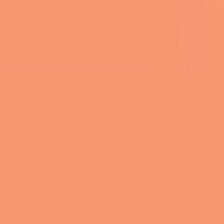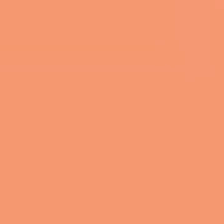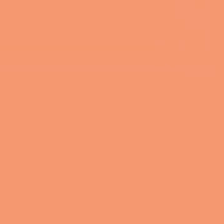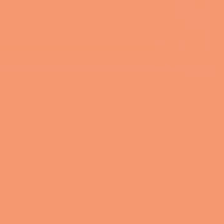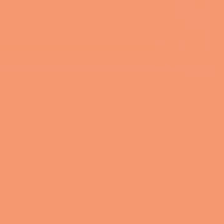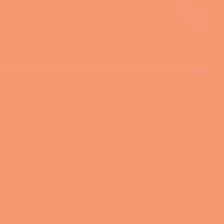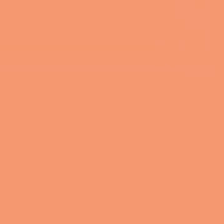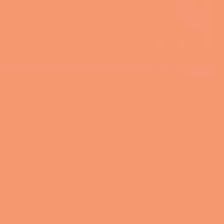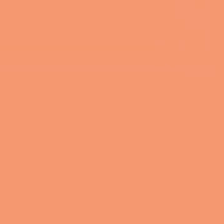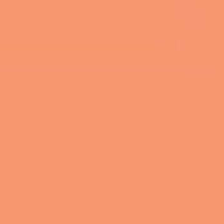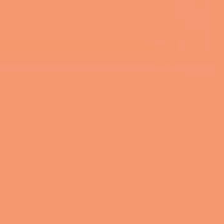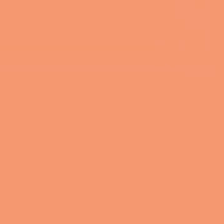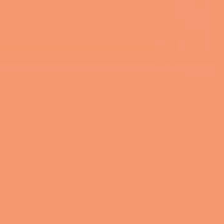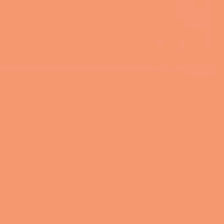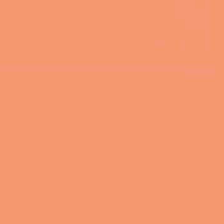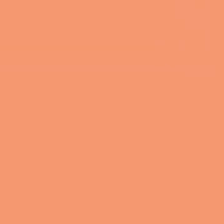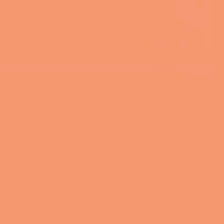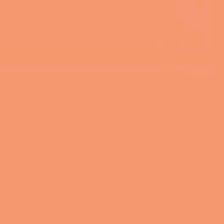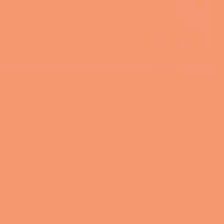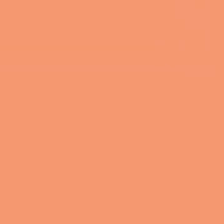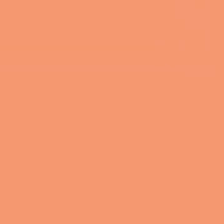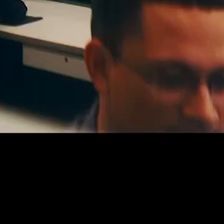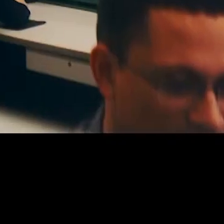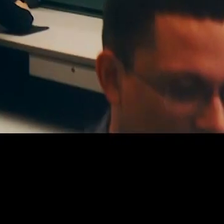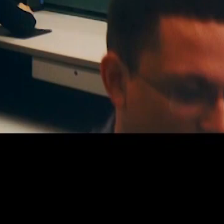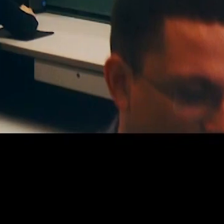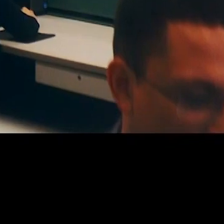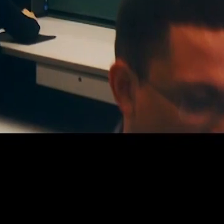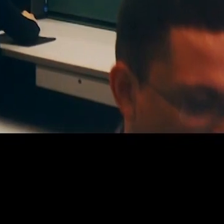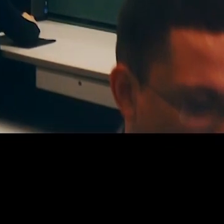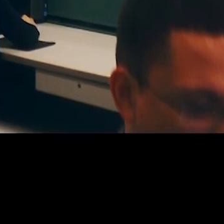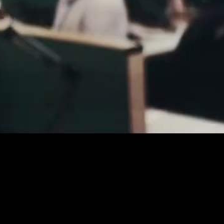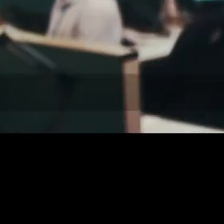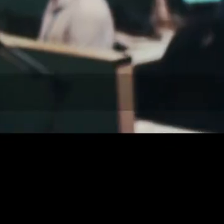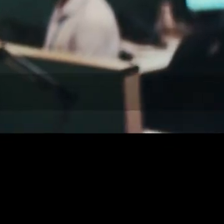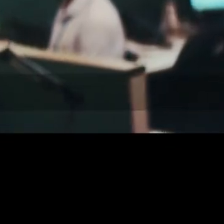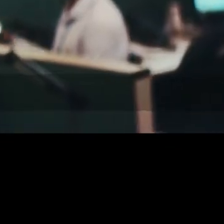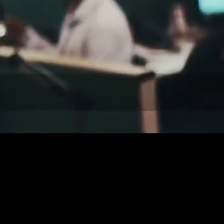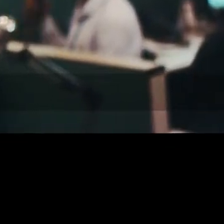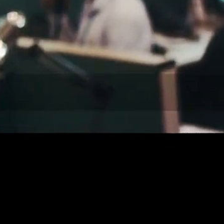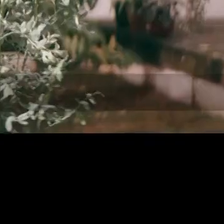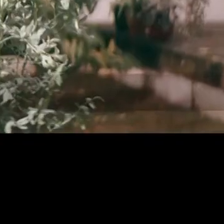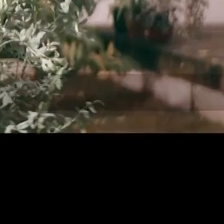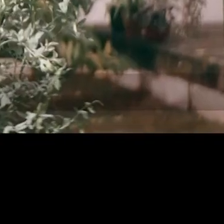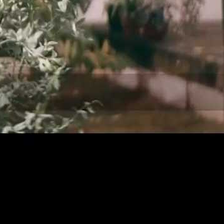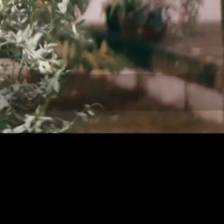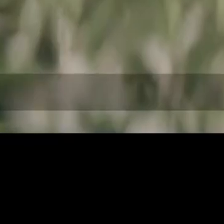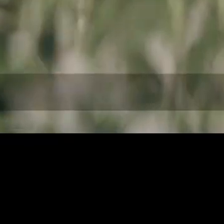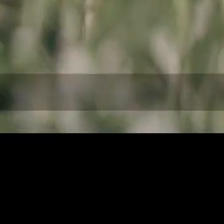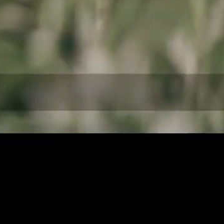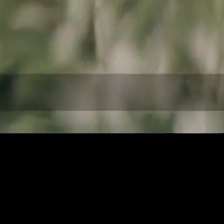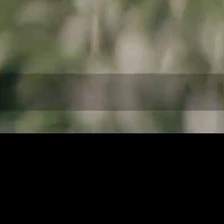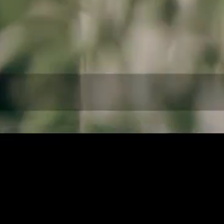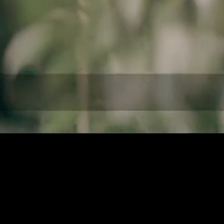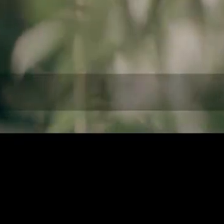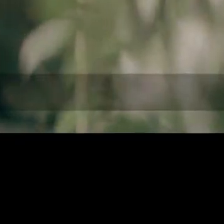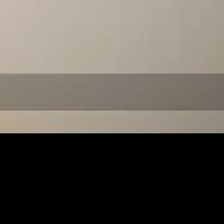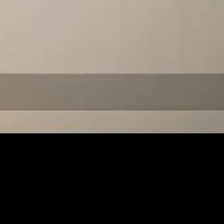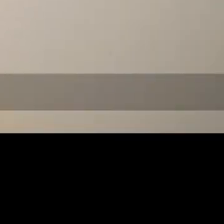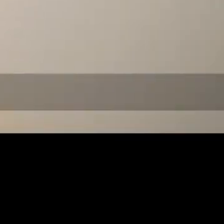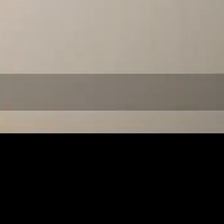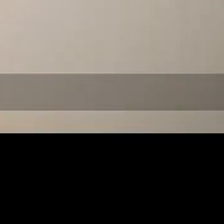a ONG Amor. ONG Amor, criança sendo criança. Eu amamento. Eu